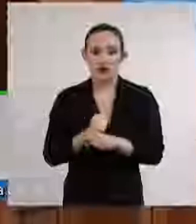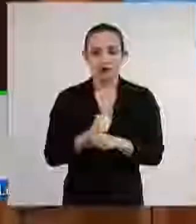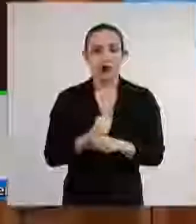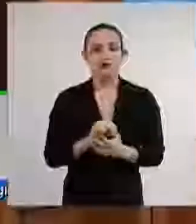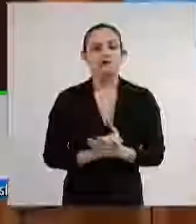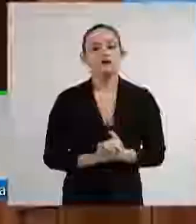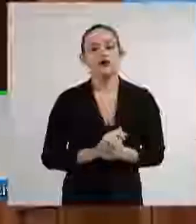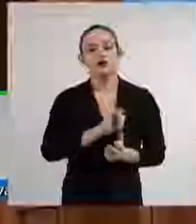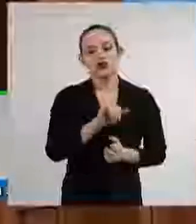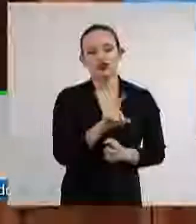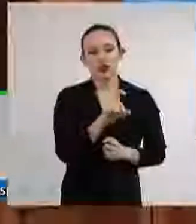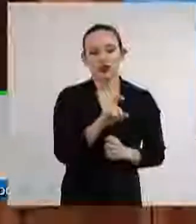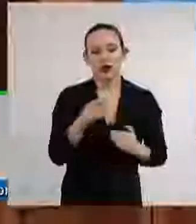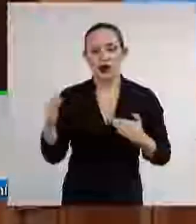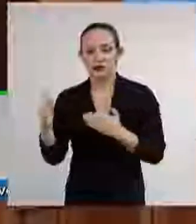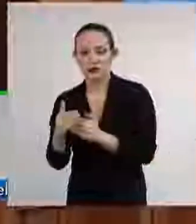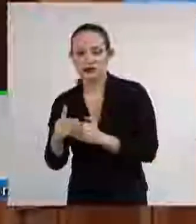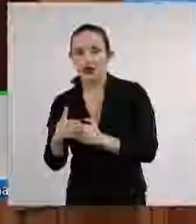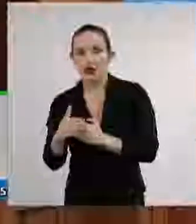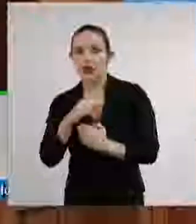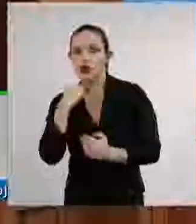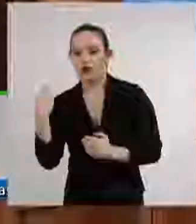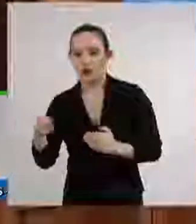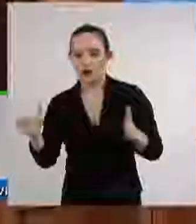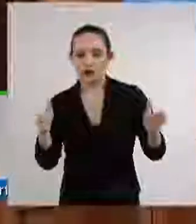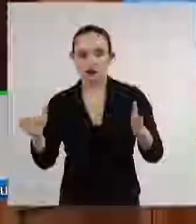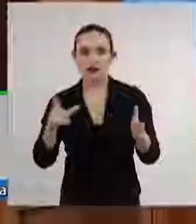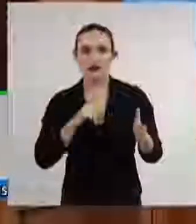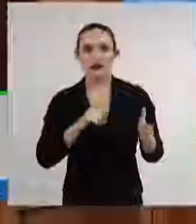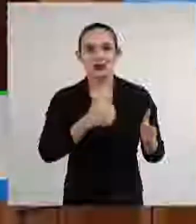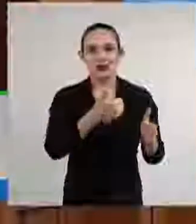de 2018, foram registrados